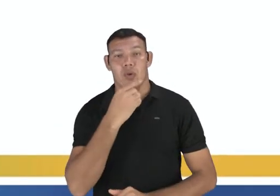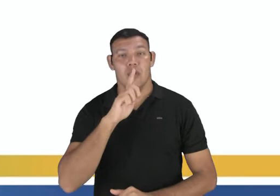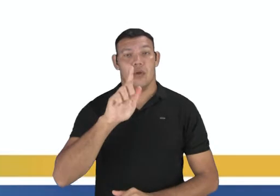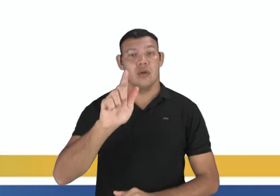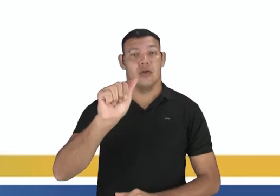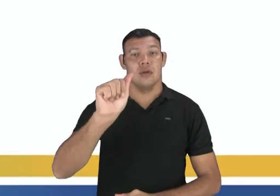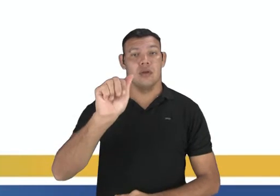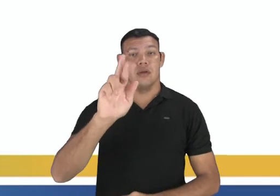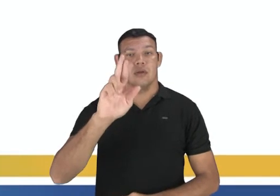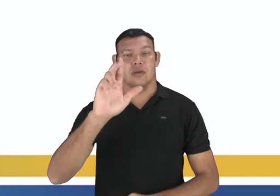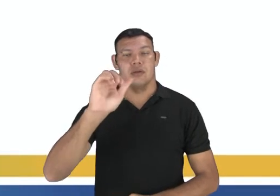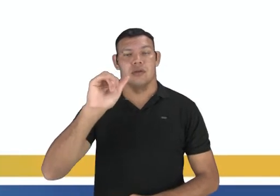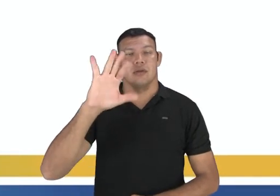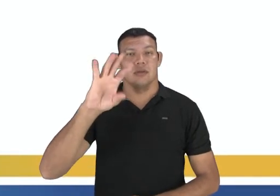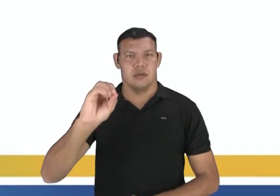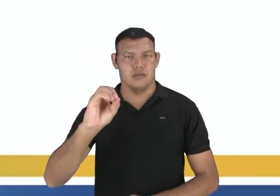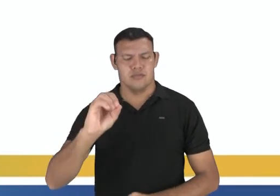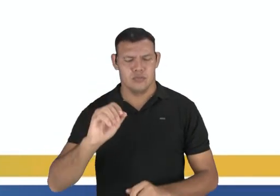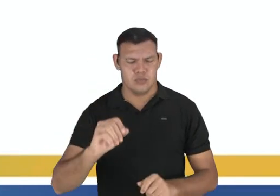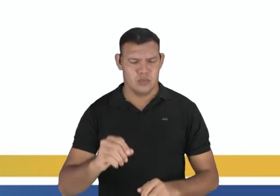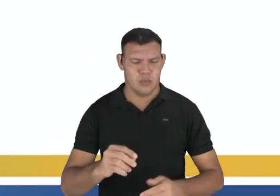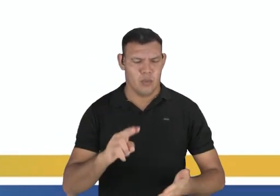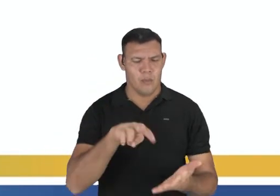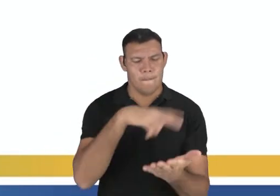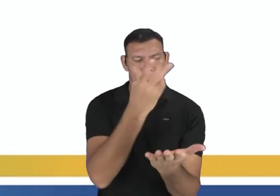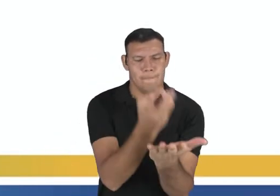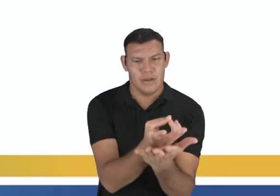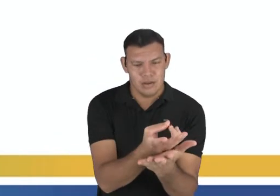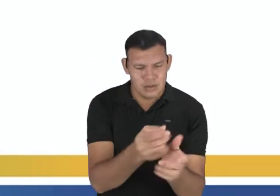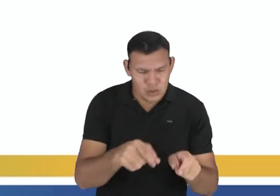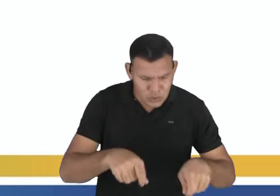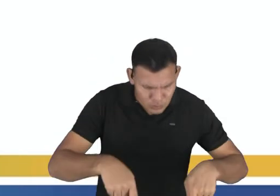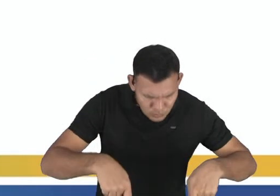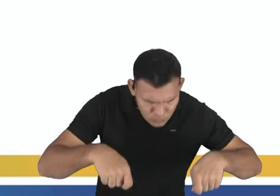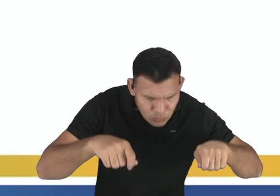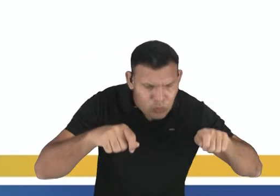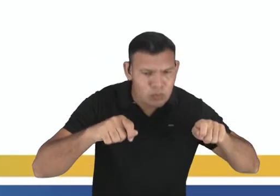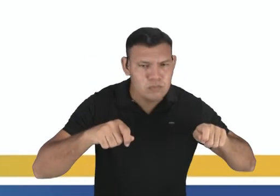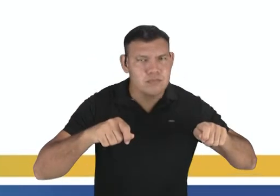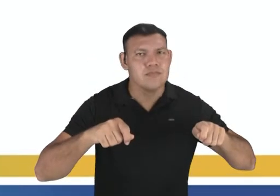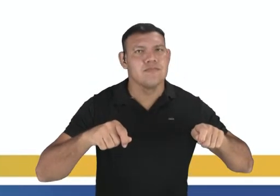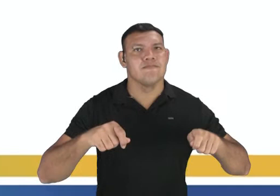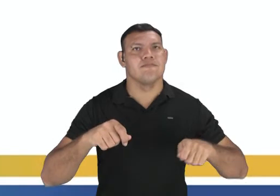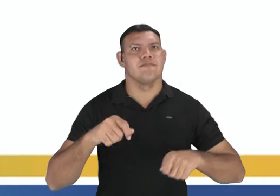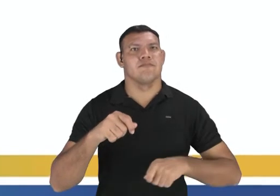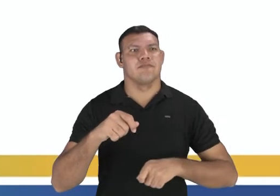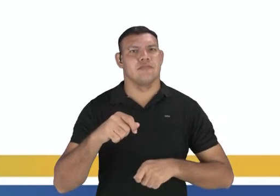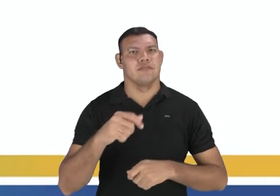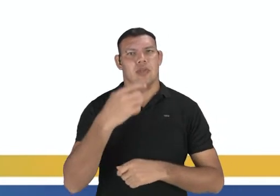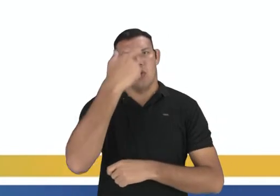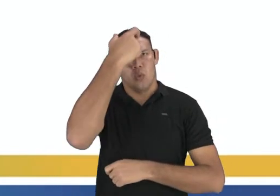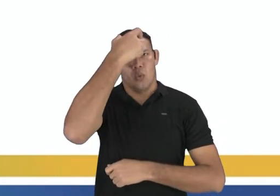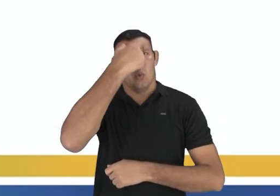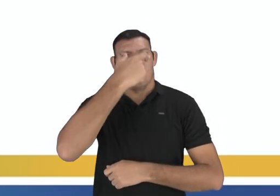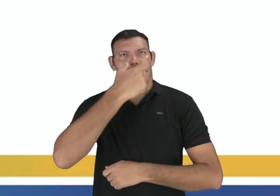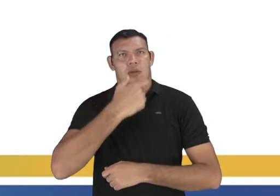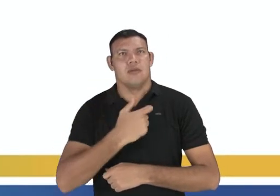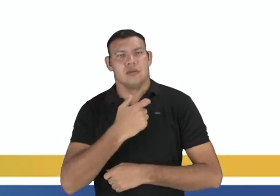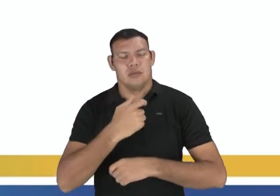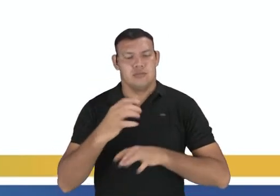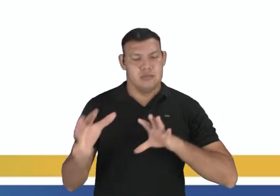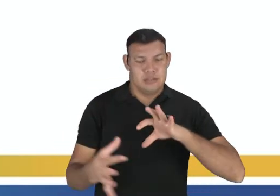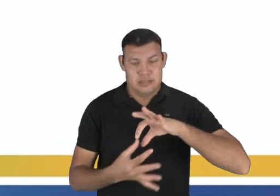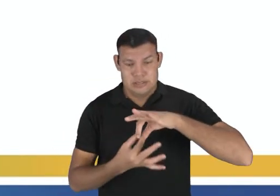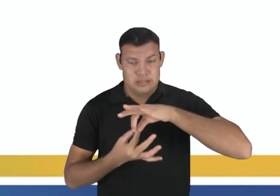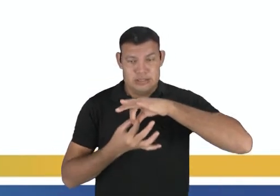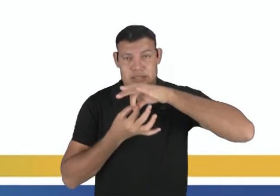lenço e contemplara por alguns instantes as feições defuntas. Depois, como se a morte espiritualizasse